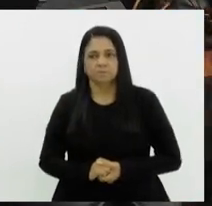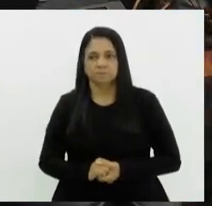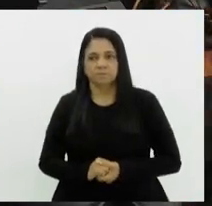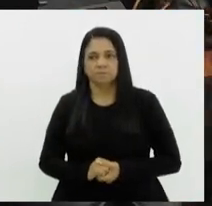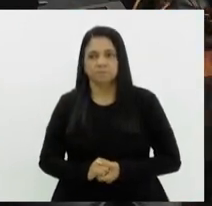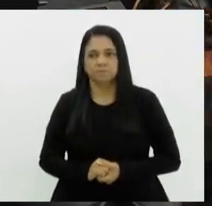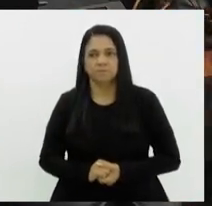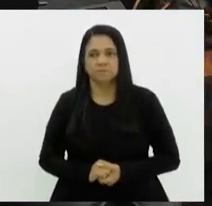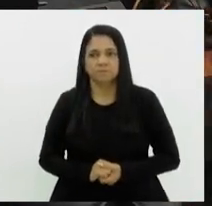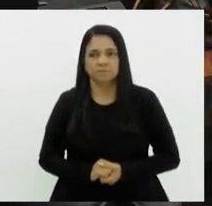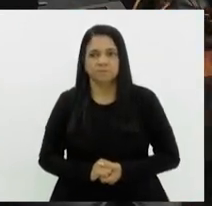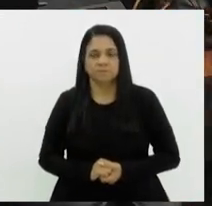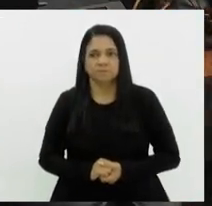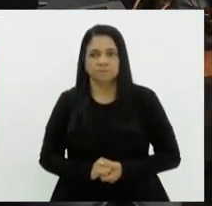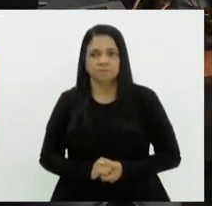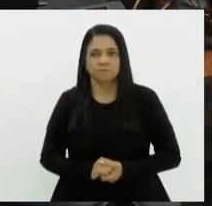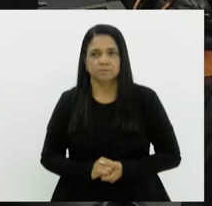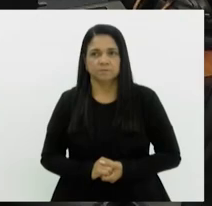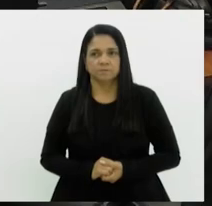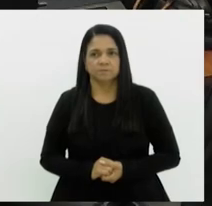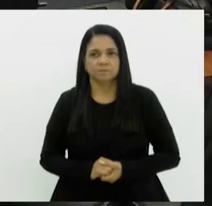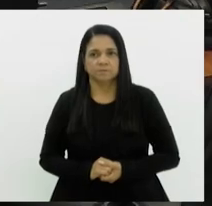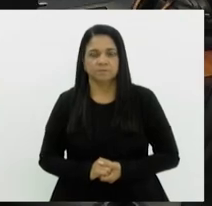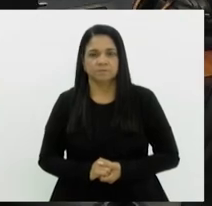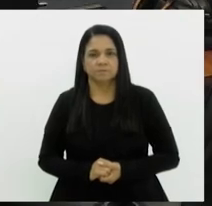Tá bom, só esse. Tá bom.